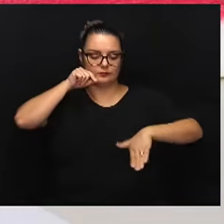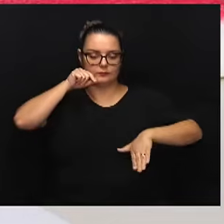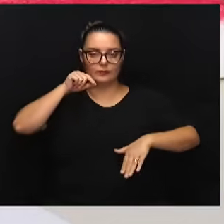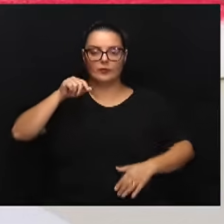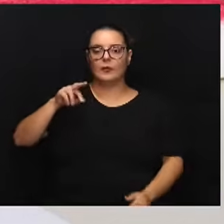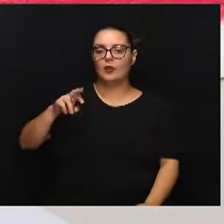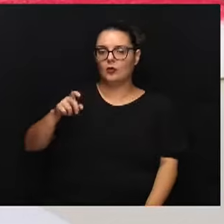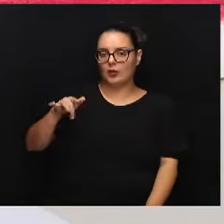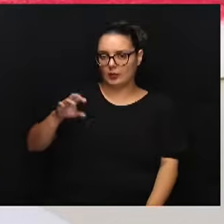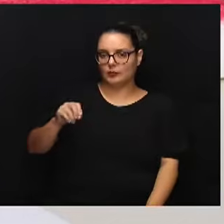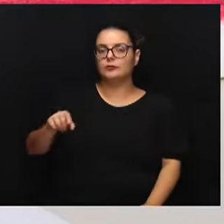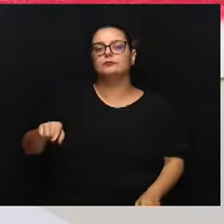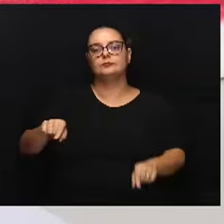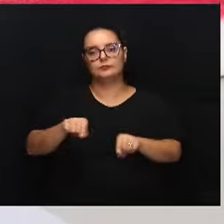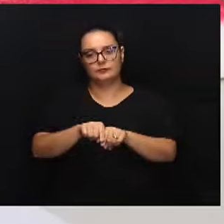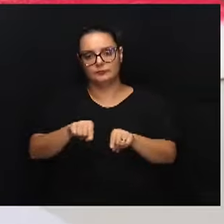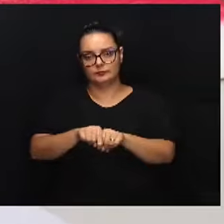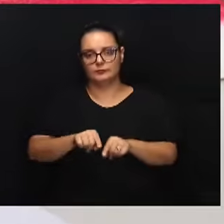Tá?